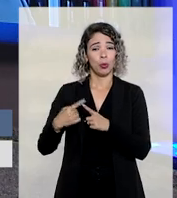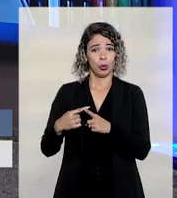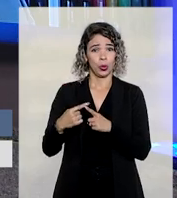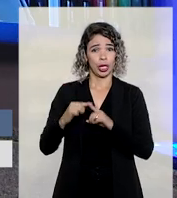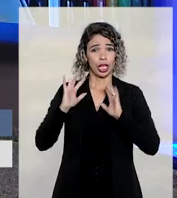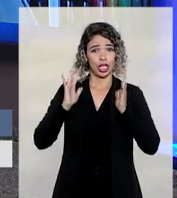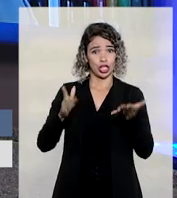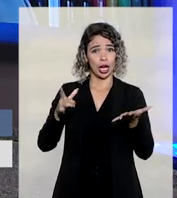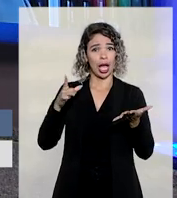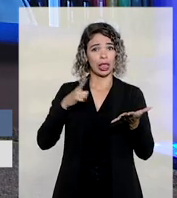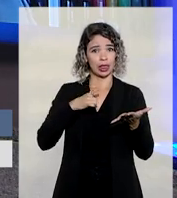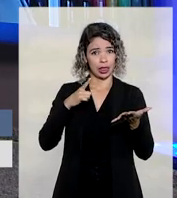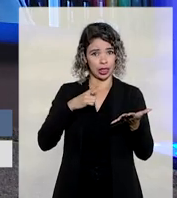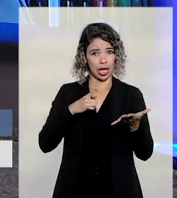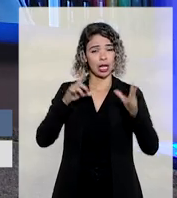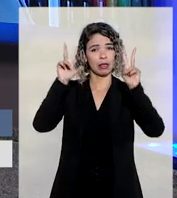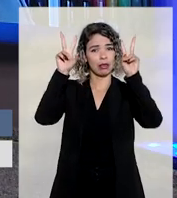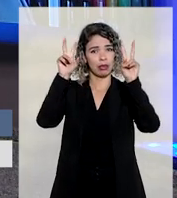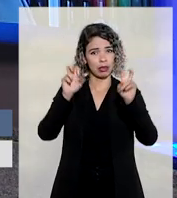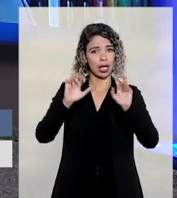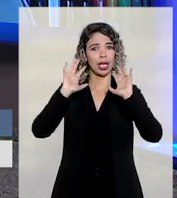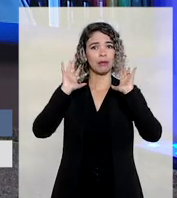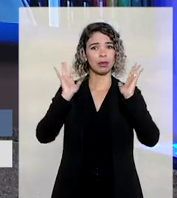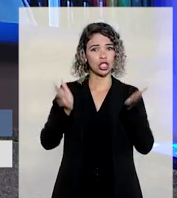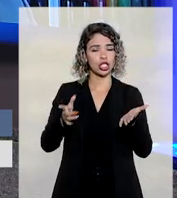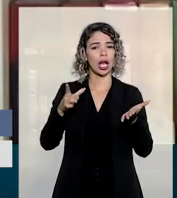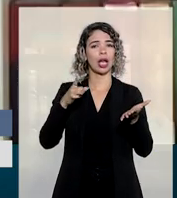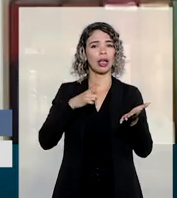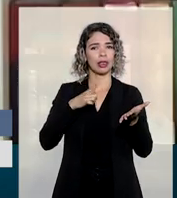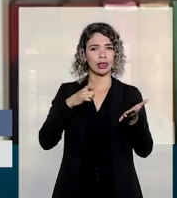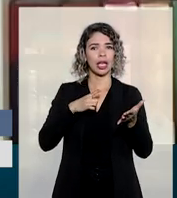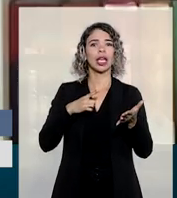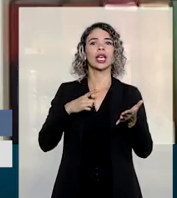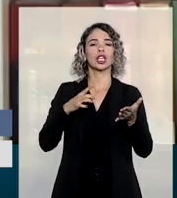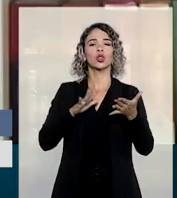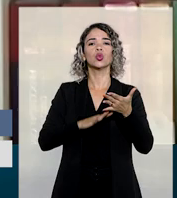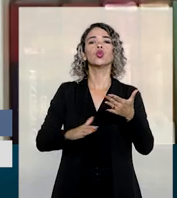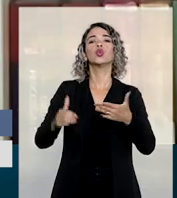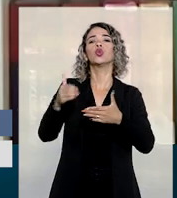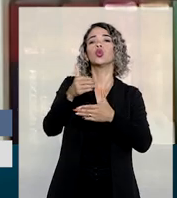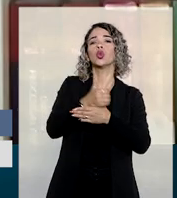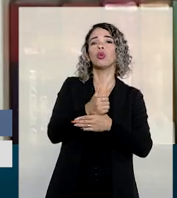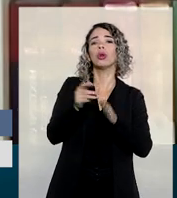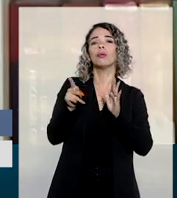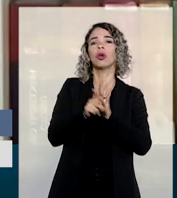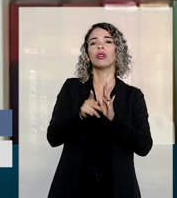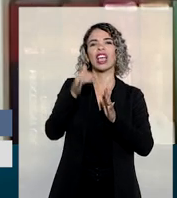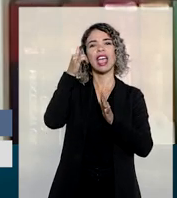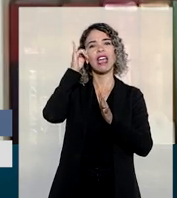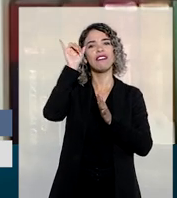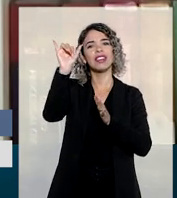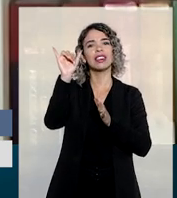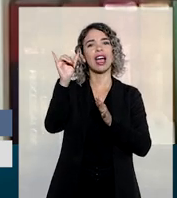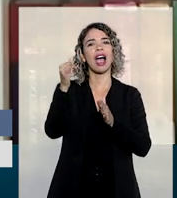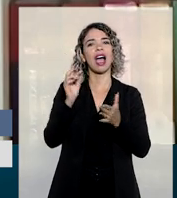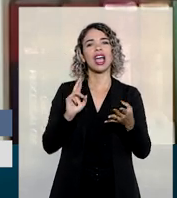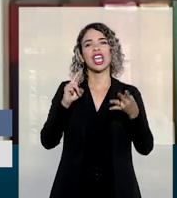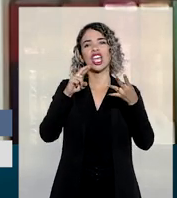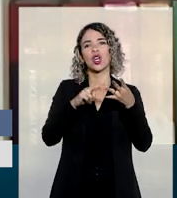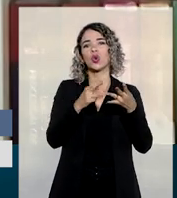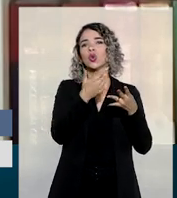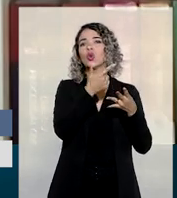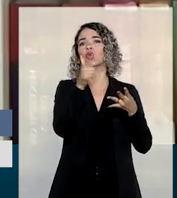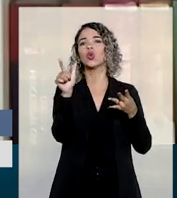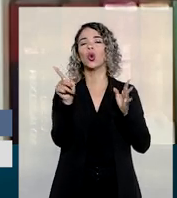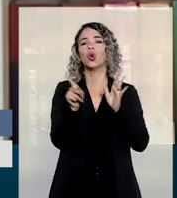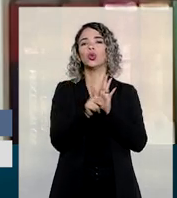firmou-se um entendimento jurisprudencial que foi elevado à categoria de enunciado de súmula para barrar a chegada de